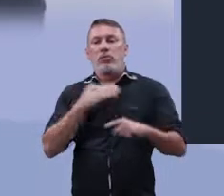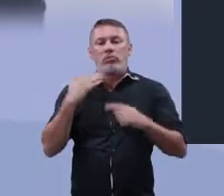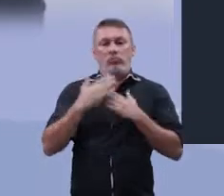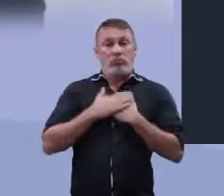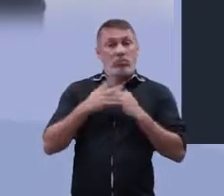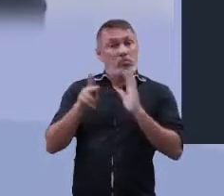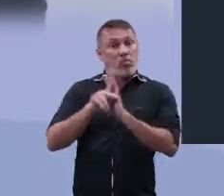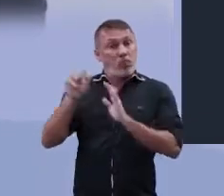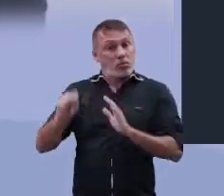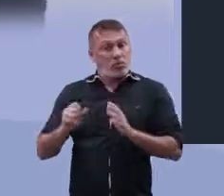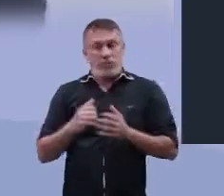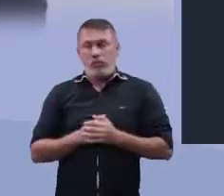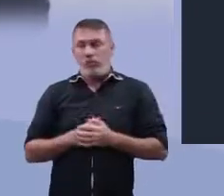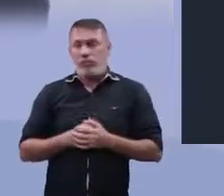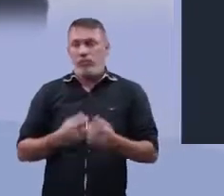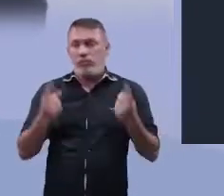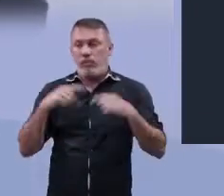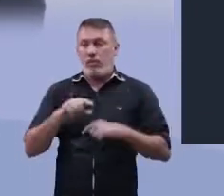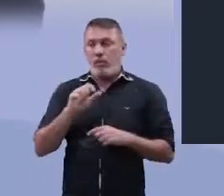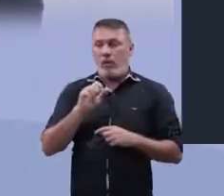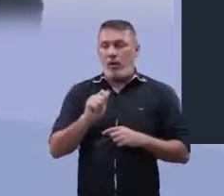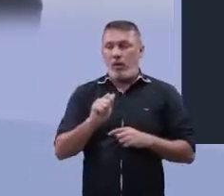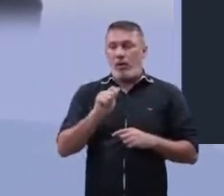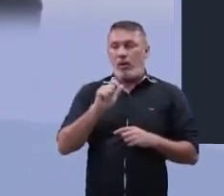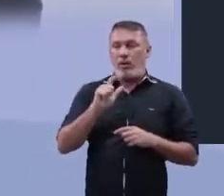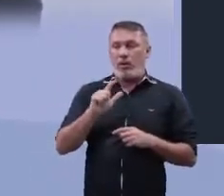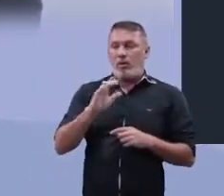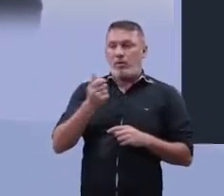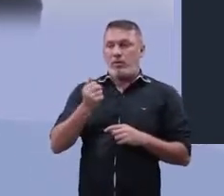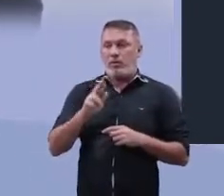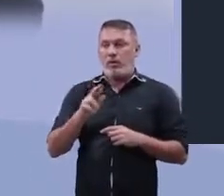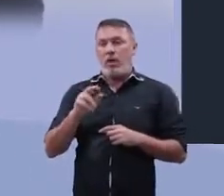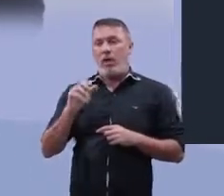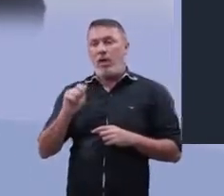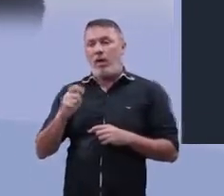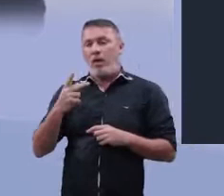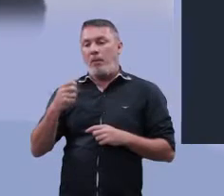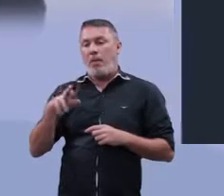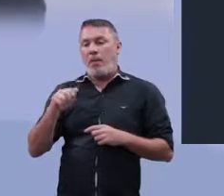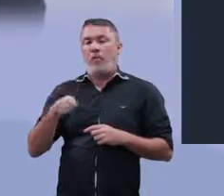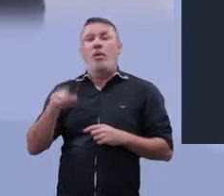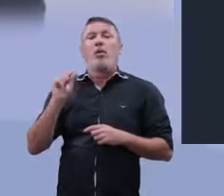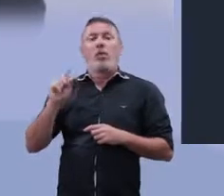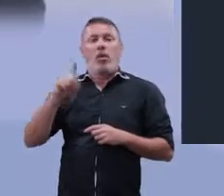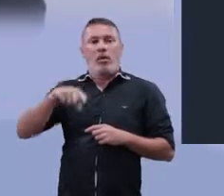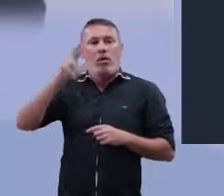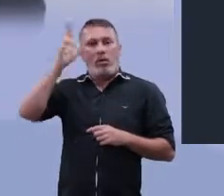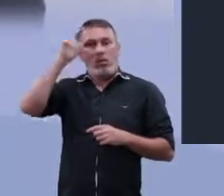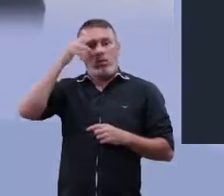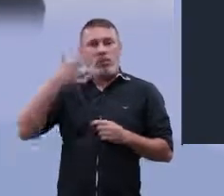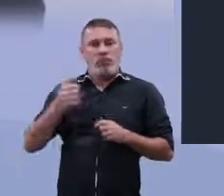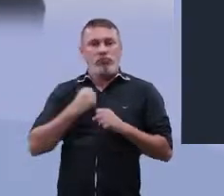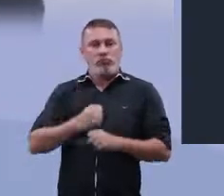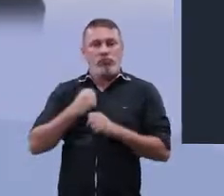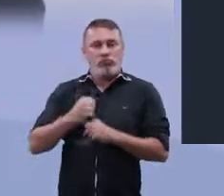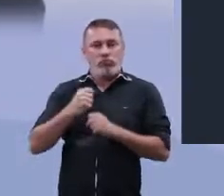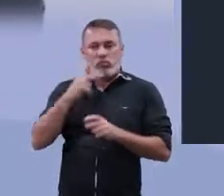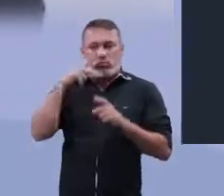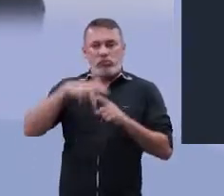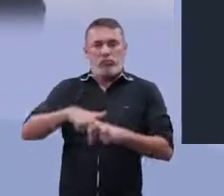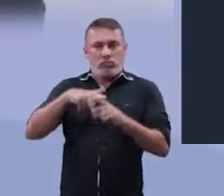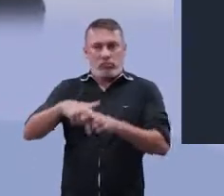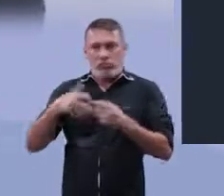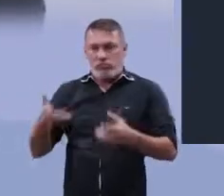o pessoal do sul. Alçar a perna, né, montar o cavalo. Então, quando diz alçar a perna, quer